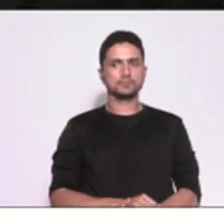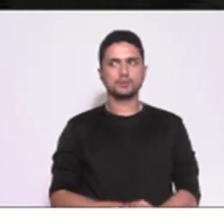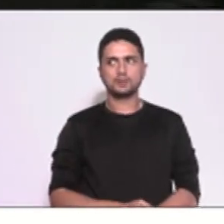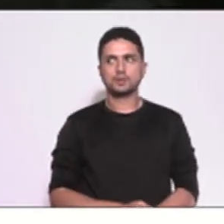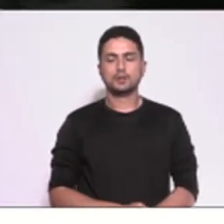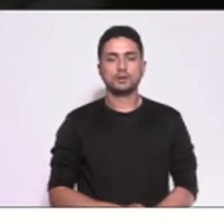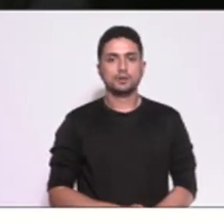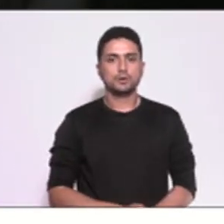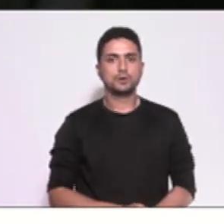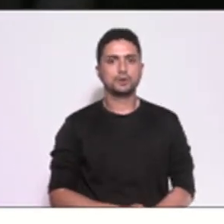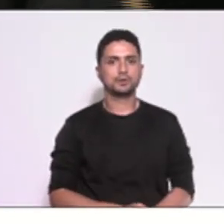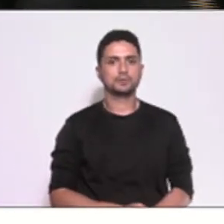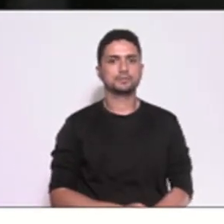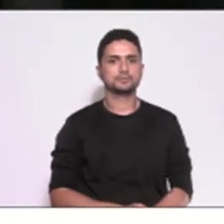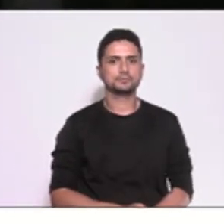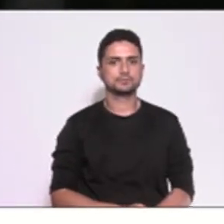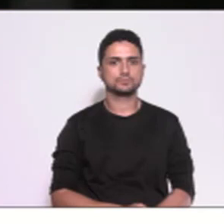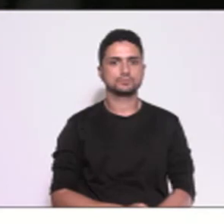E